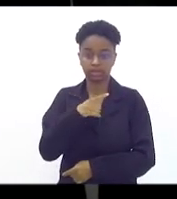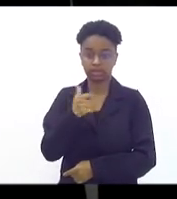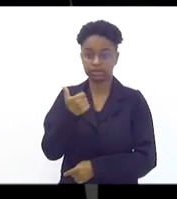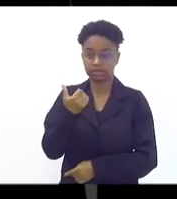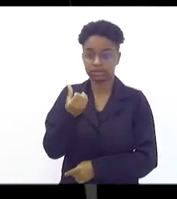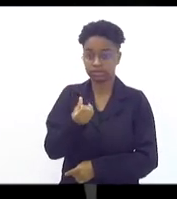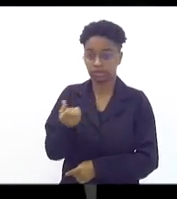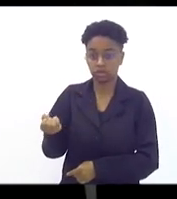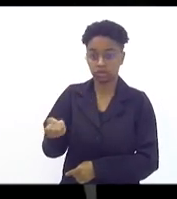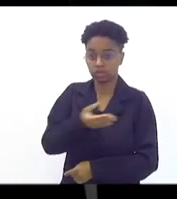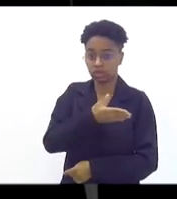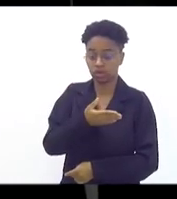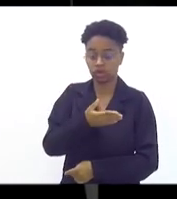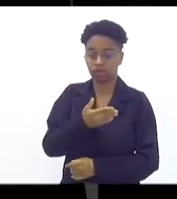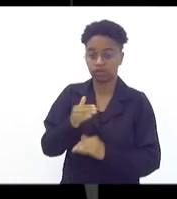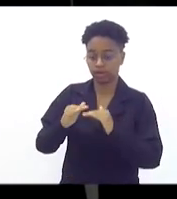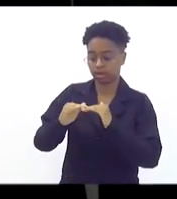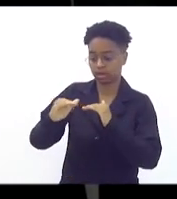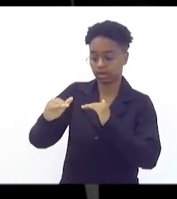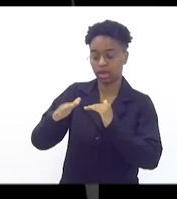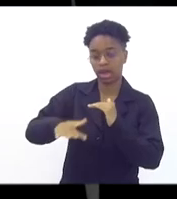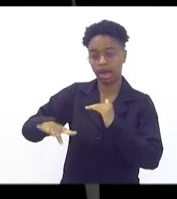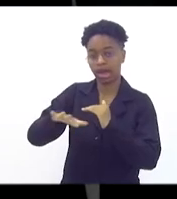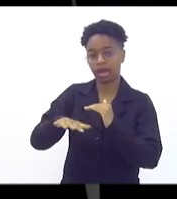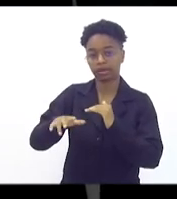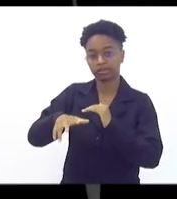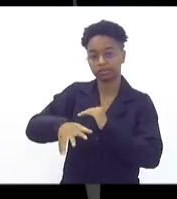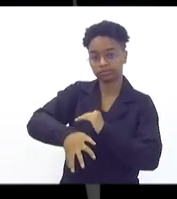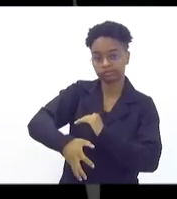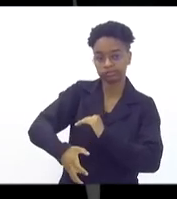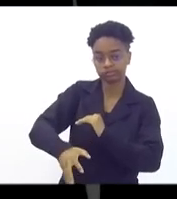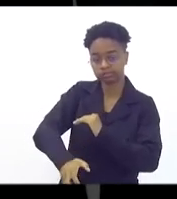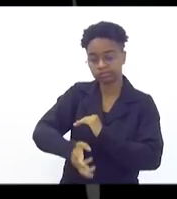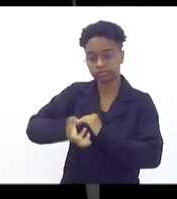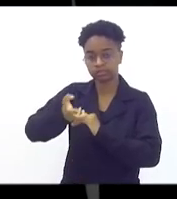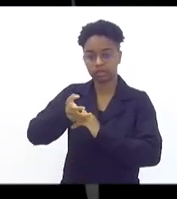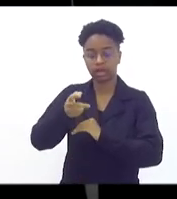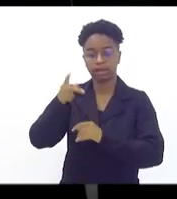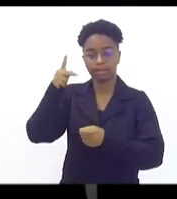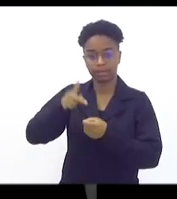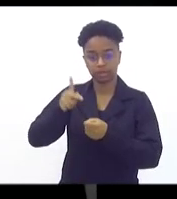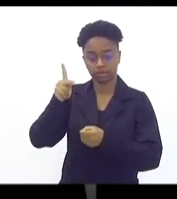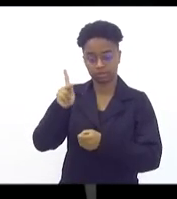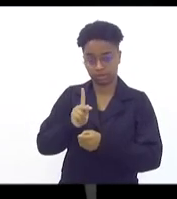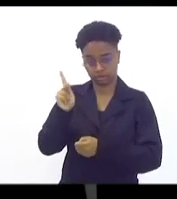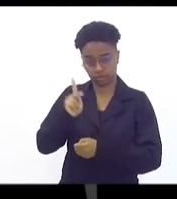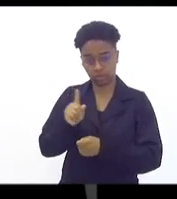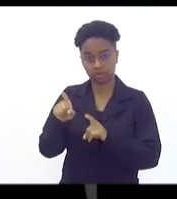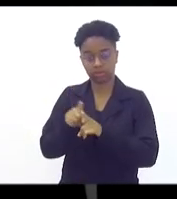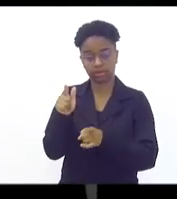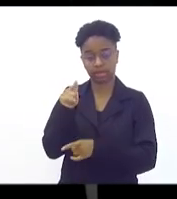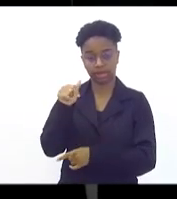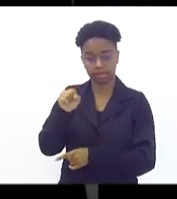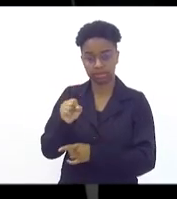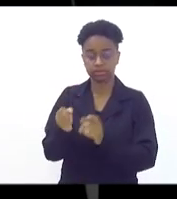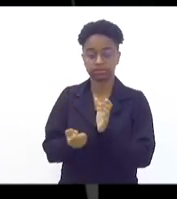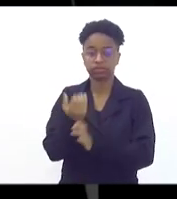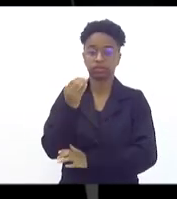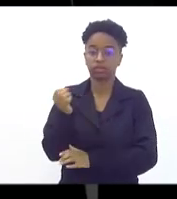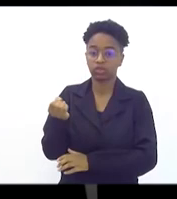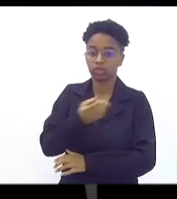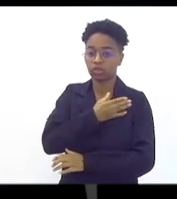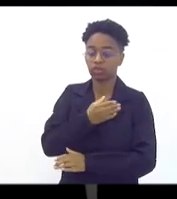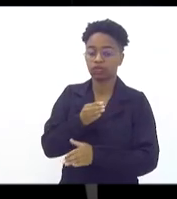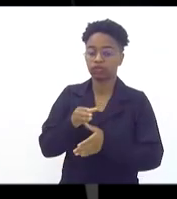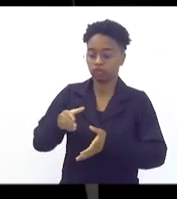novas plataformas para produção de petróleo de gás a gente vai ter a construção de novo gasolina para